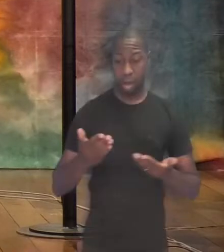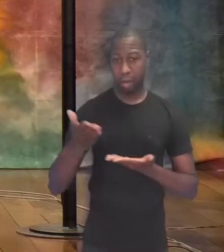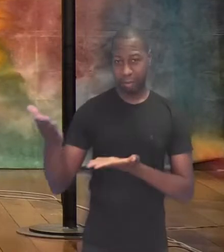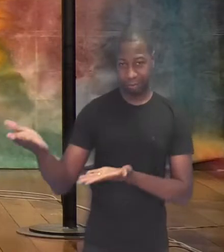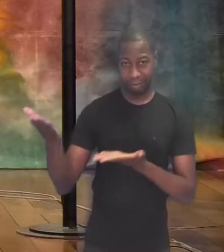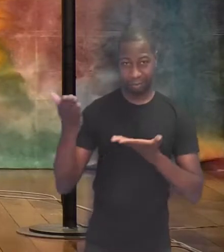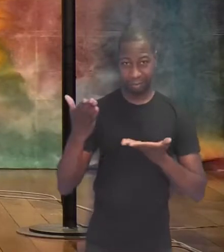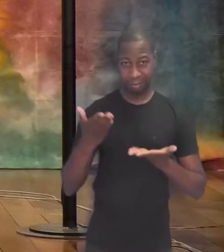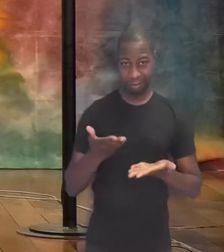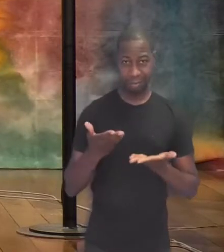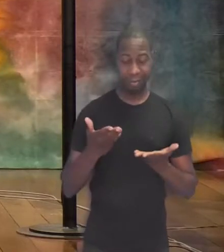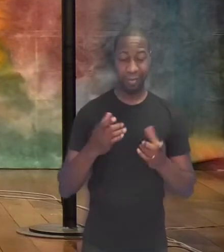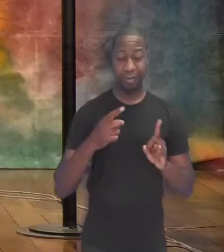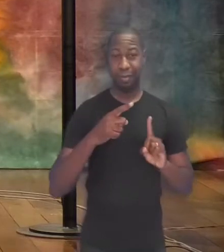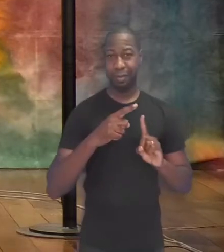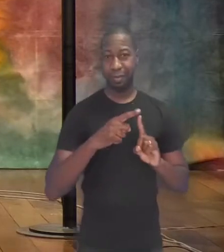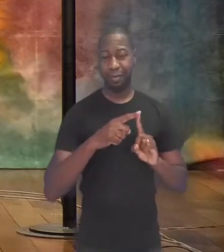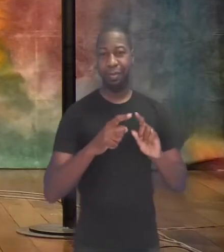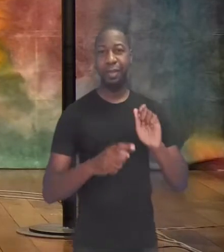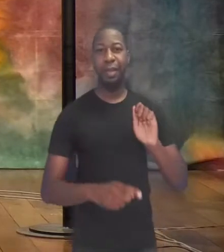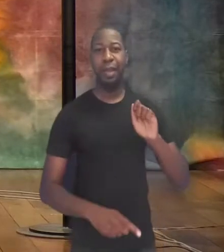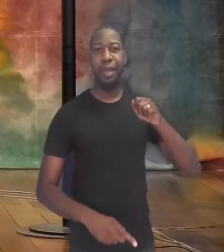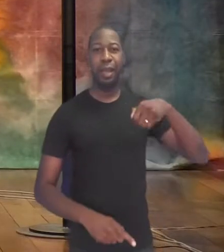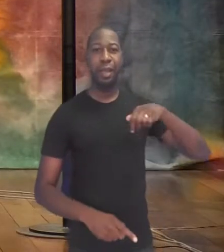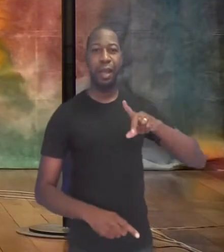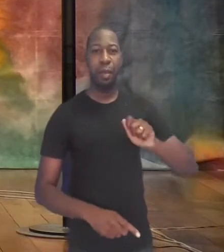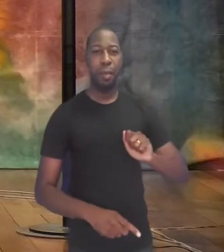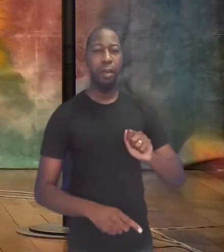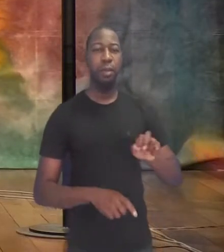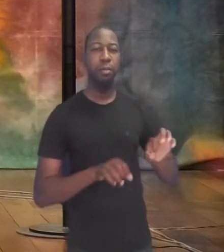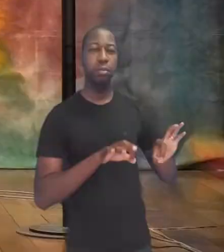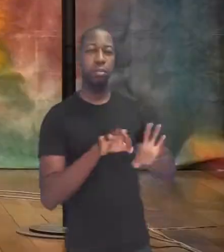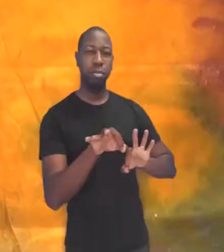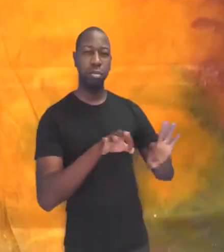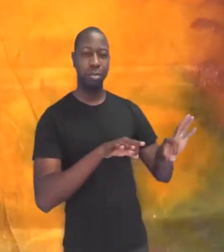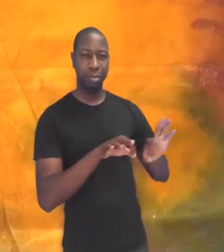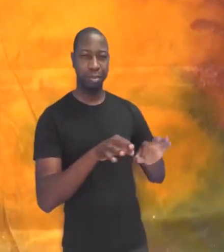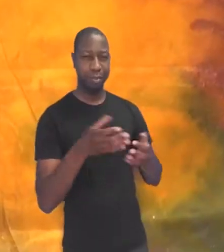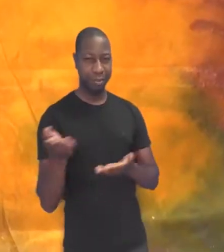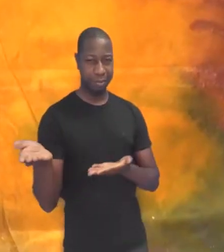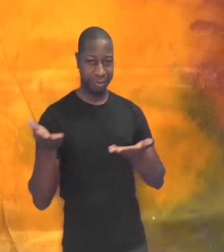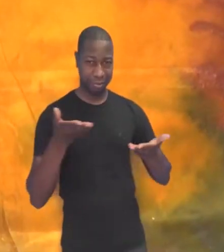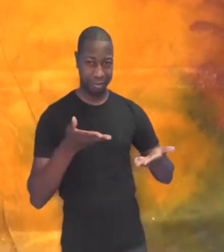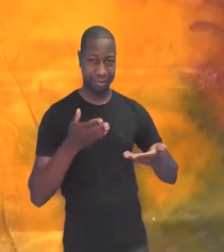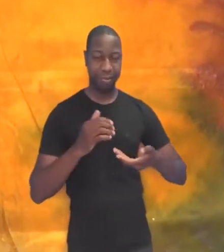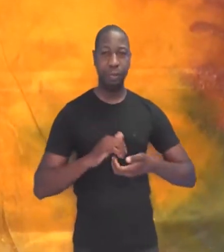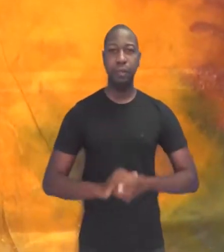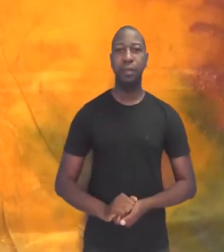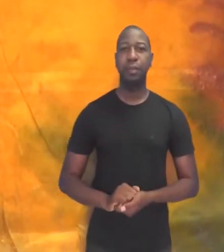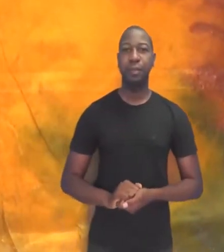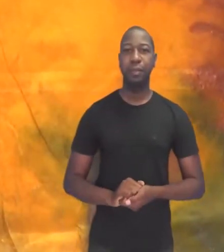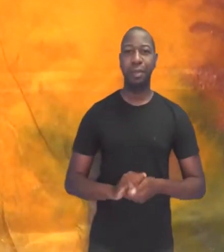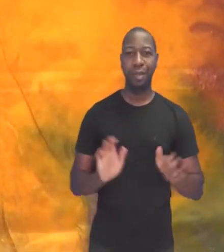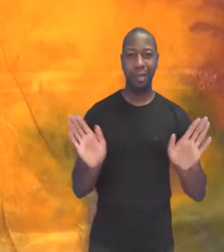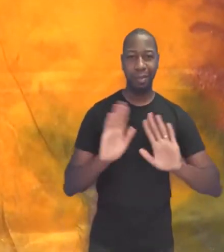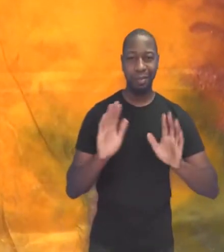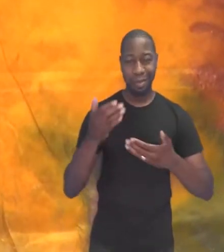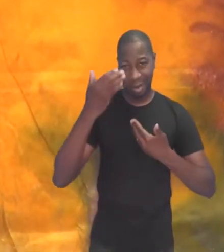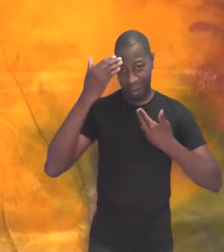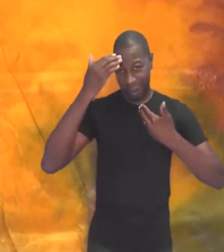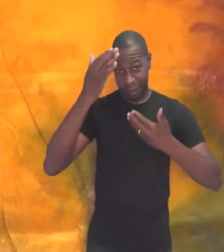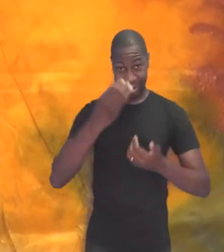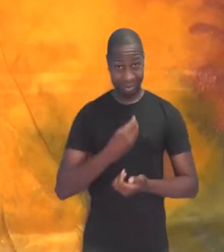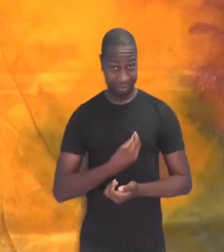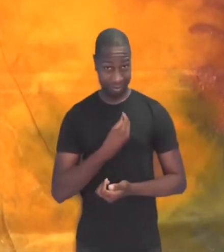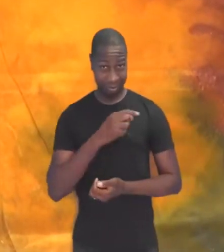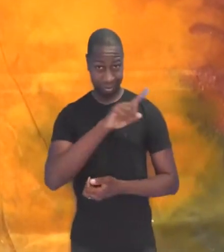Boas-vindas, convidamos a Amanda Elias, organizadora do evento. Obrigada, obrigada a todos os presentes, todo mundo que